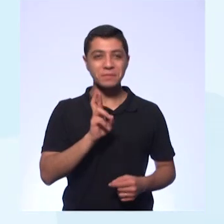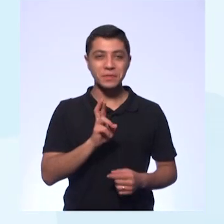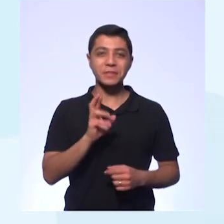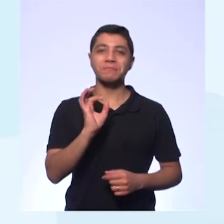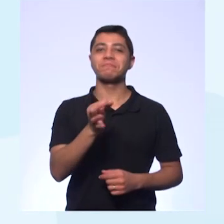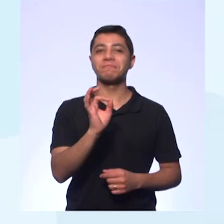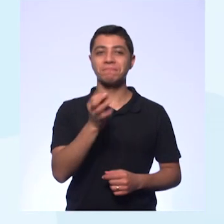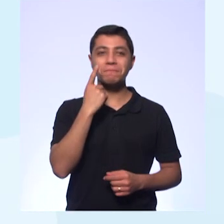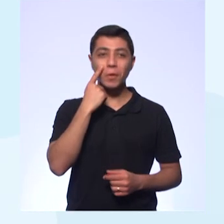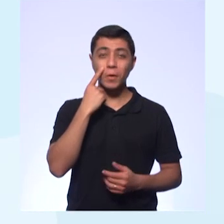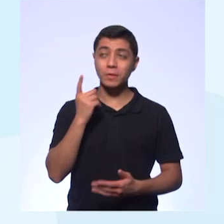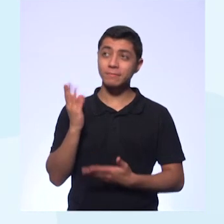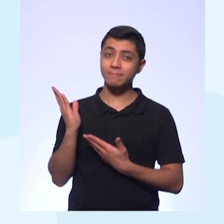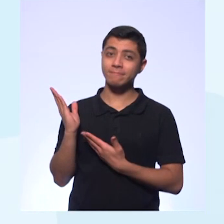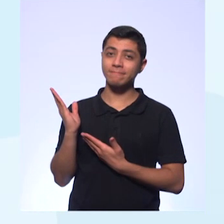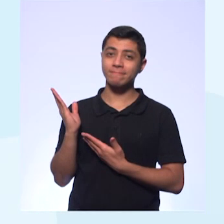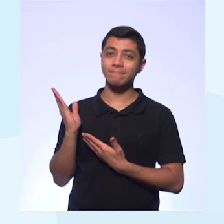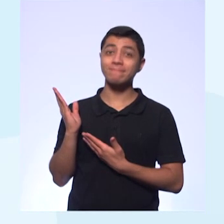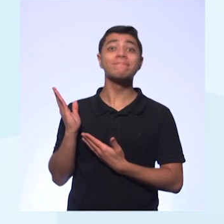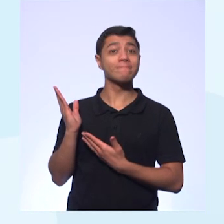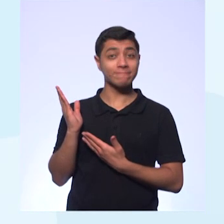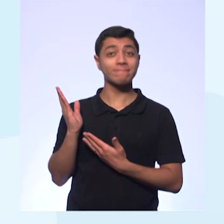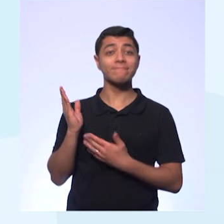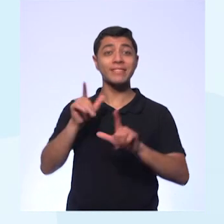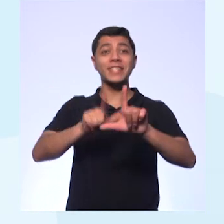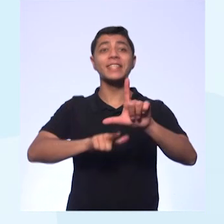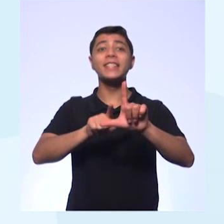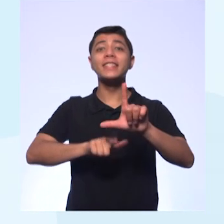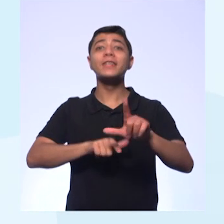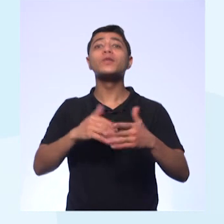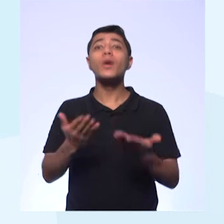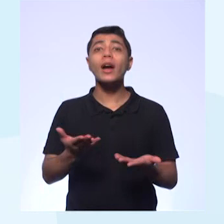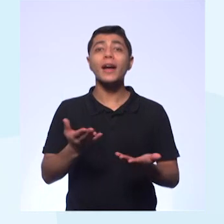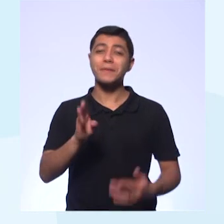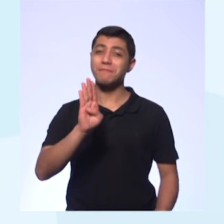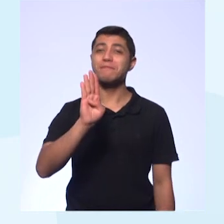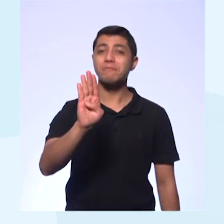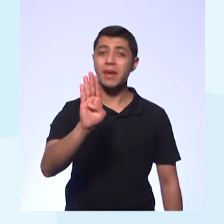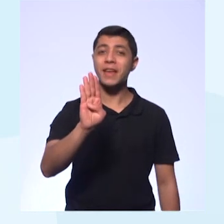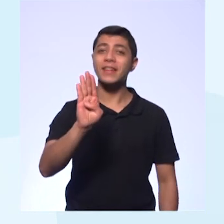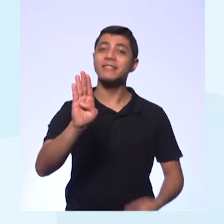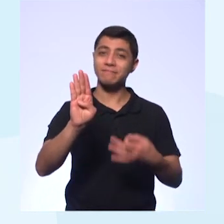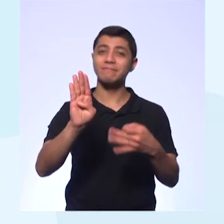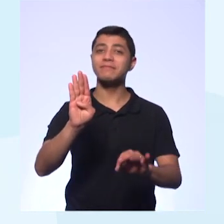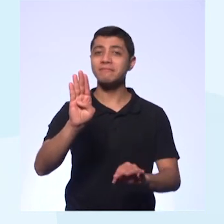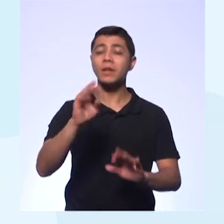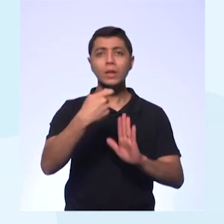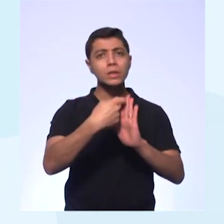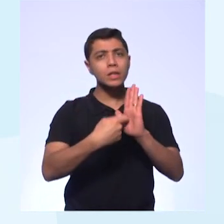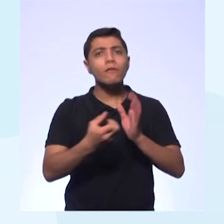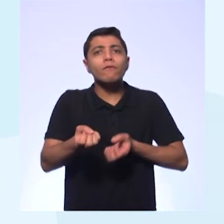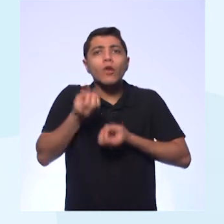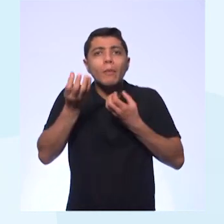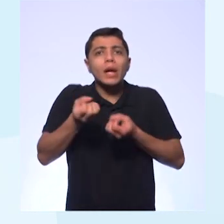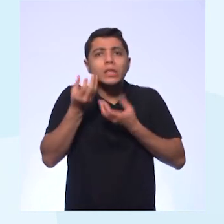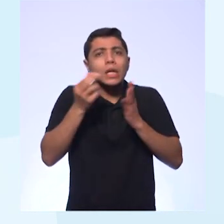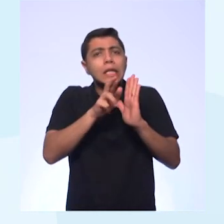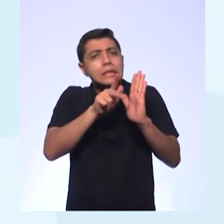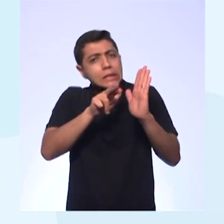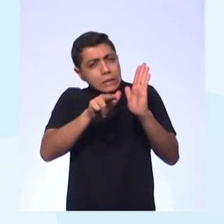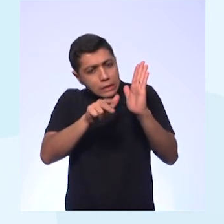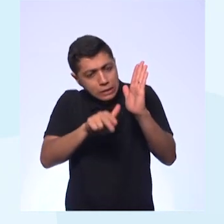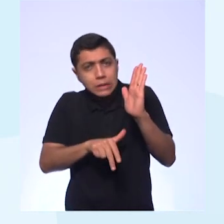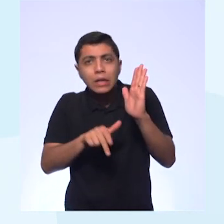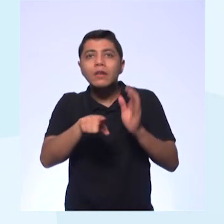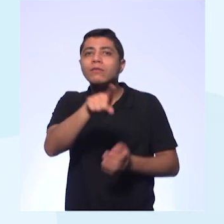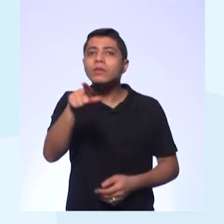vocês. Alternativa B. Então, veja que era um texto ali com muita informação e vocês conseguiram pegar a ideia central do texto